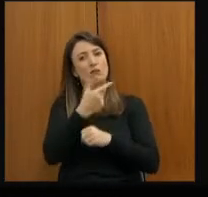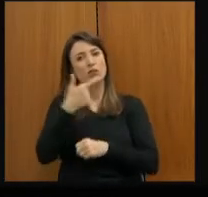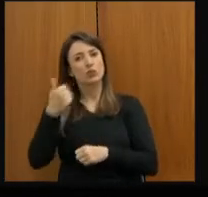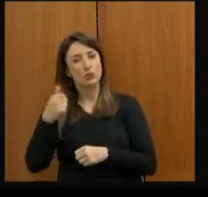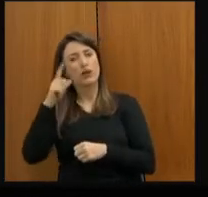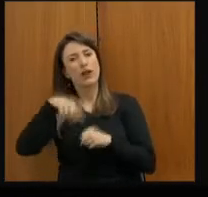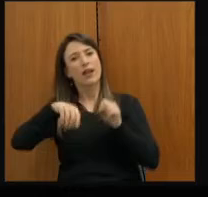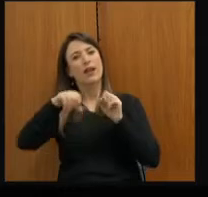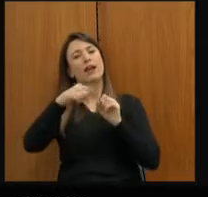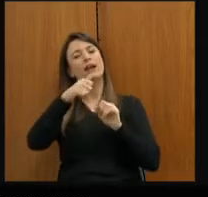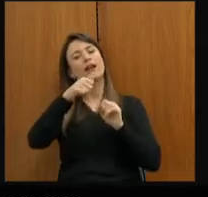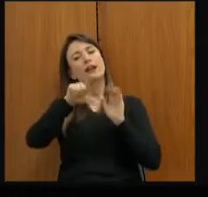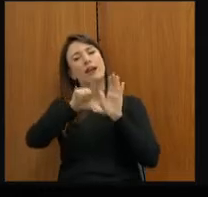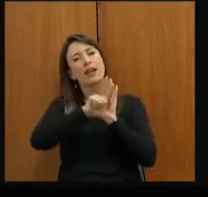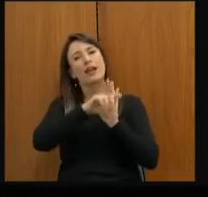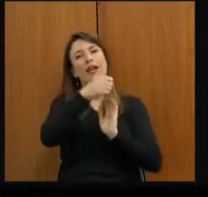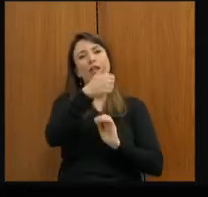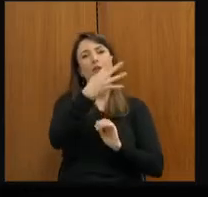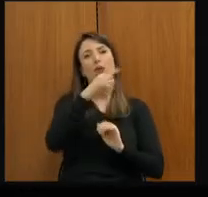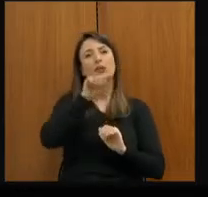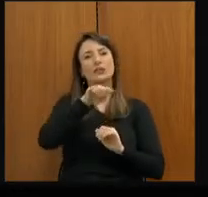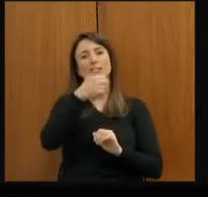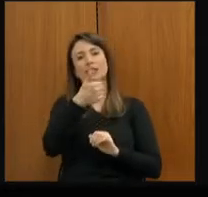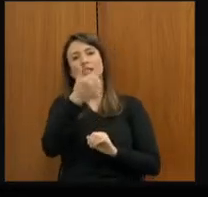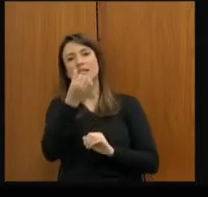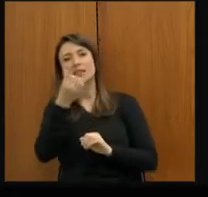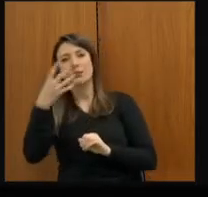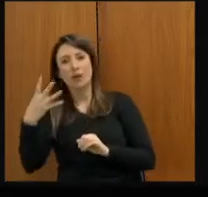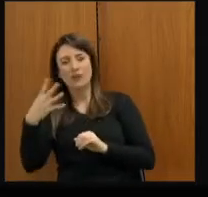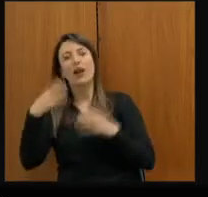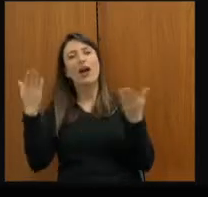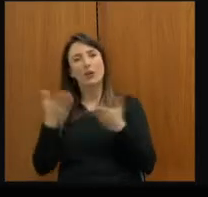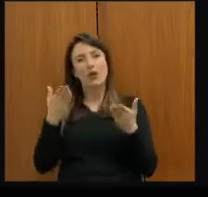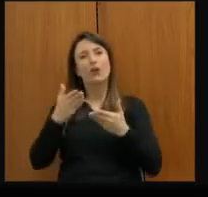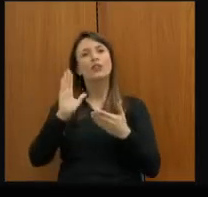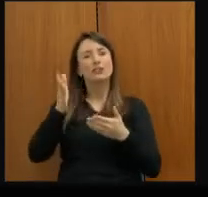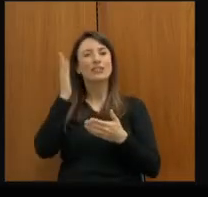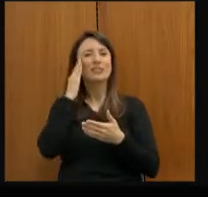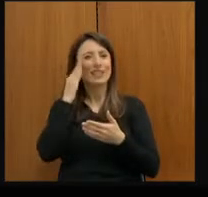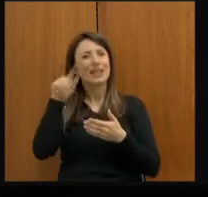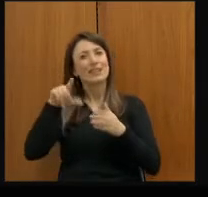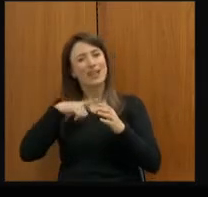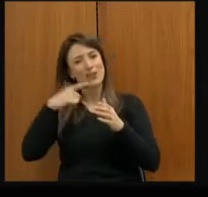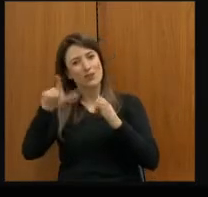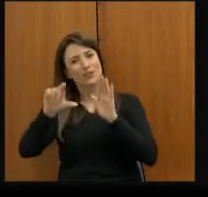a lei 14 164 e fui informado agora da lei estadual parabéns